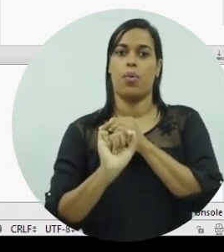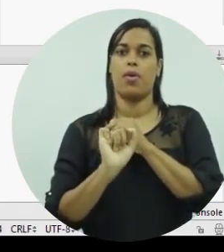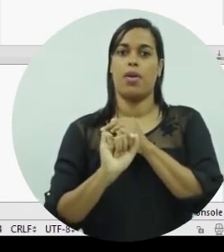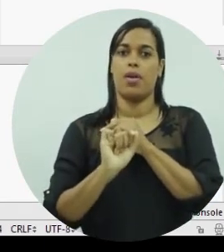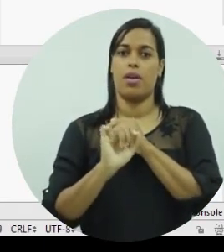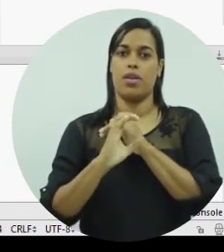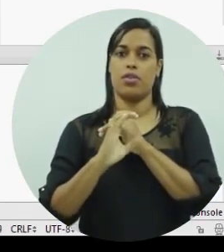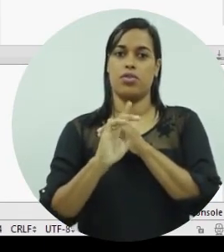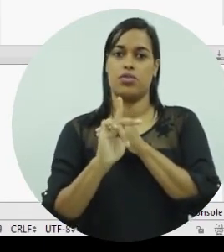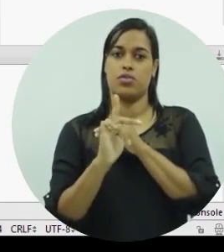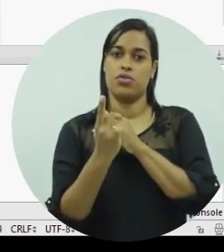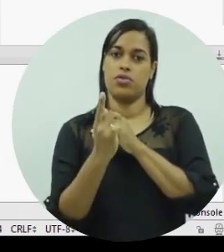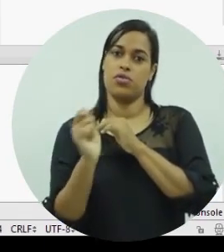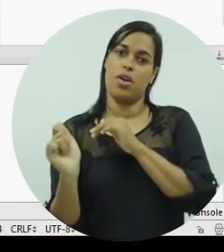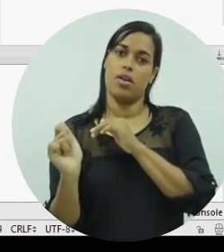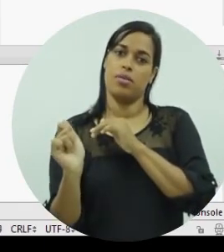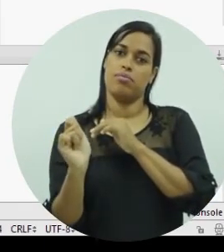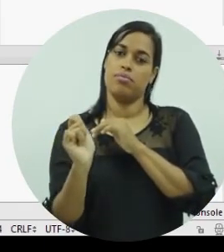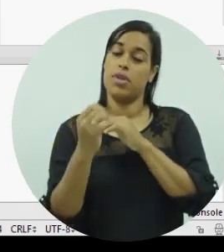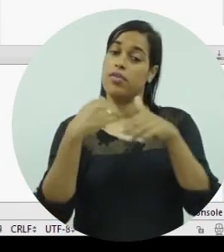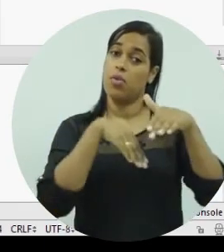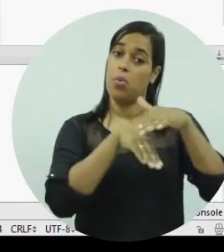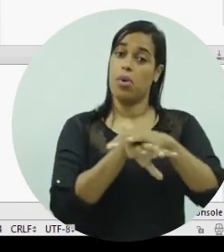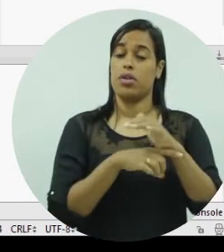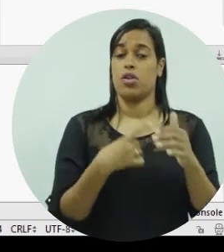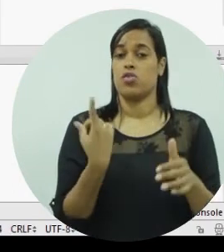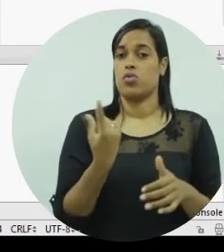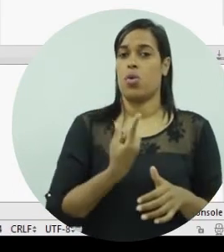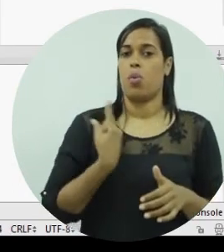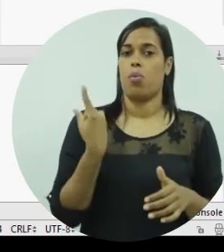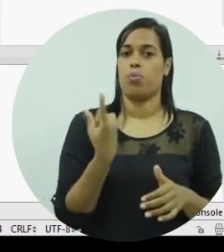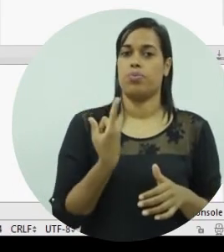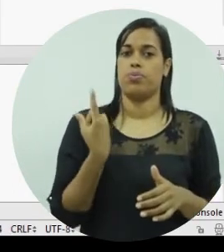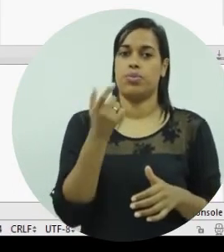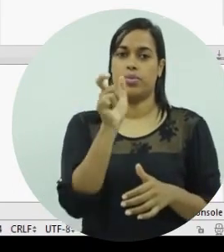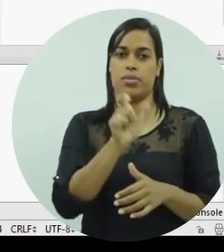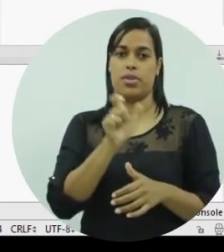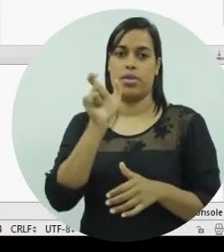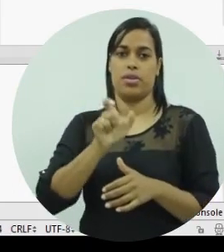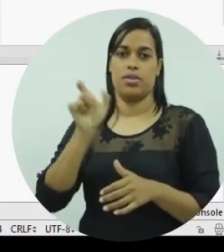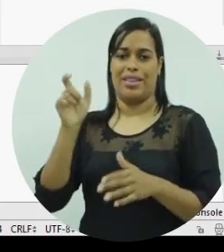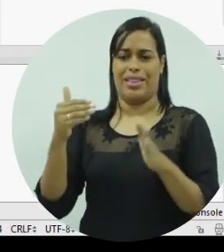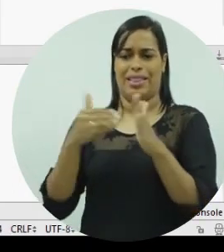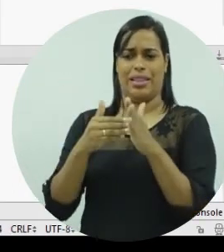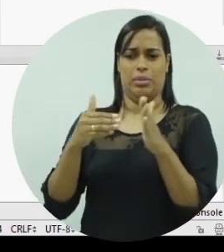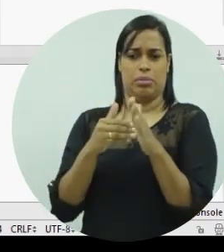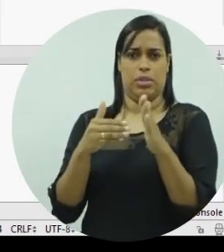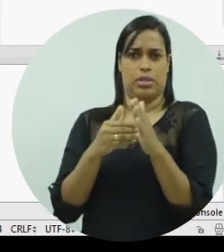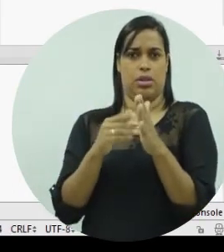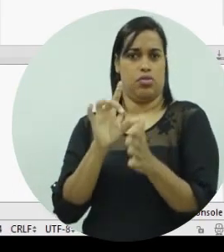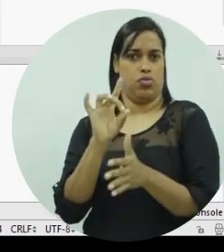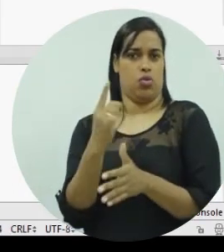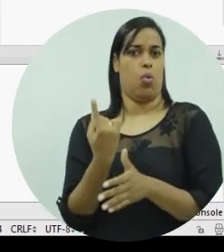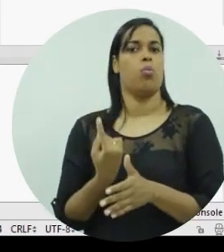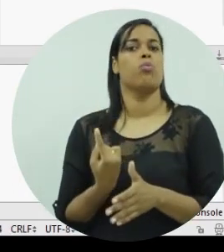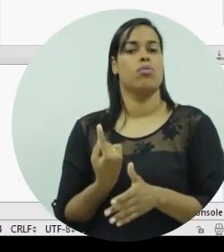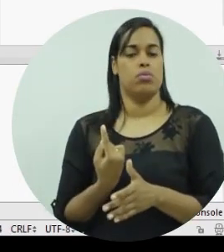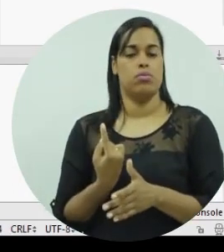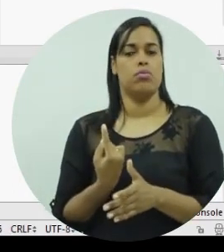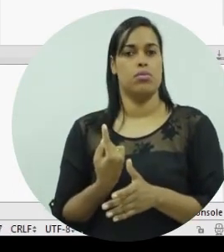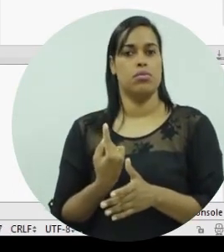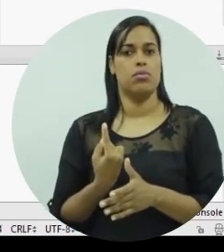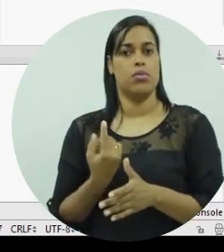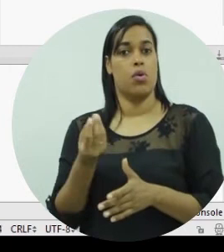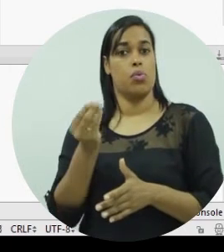char. Ele vai guardar apenas um caractere. Ele é limitado a apenas um caractere. Vamos colocar